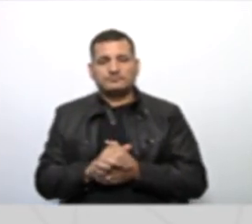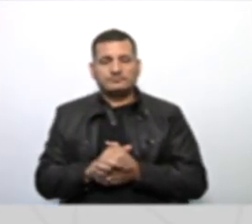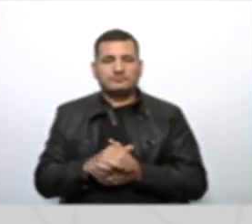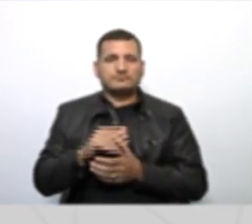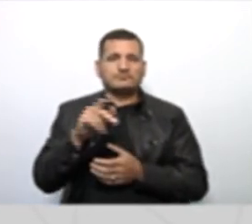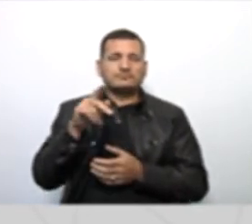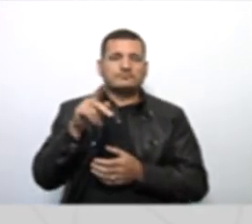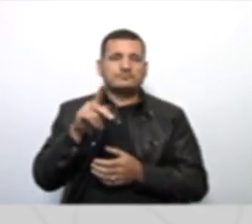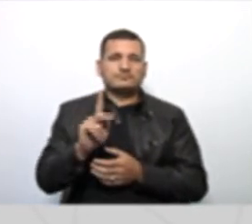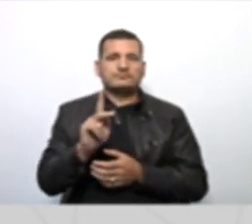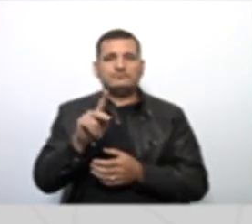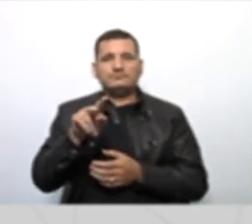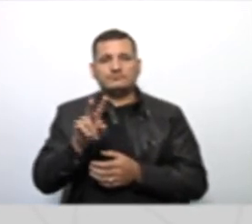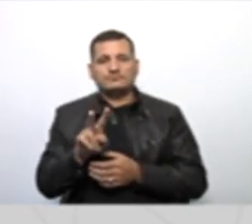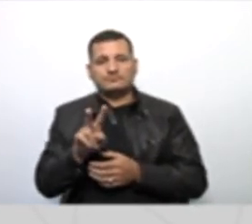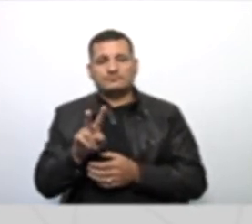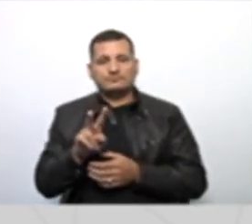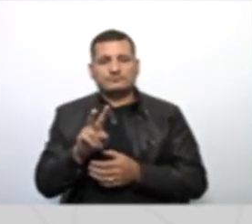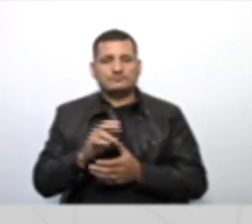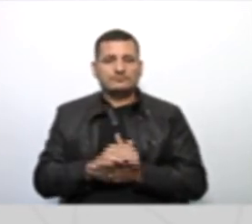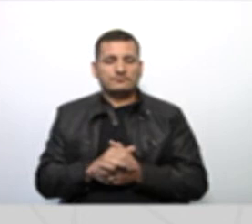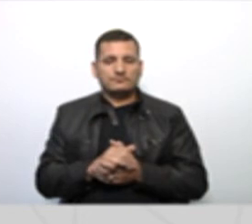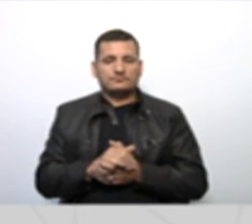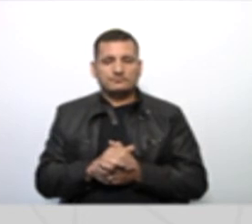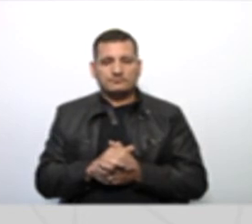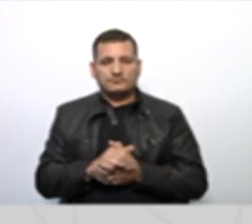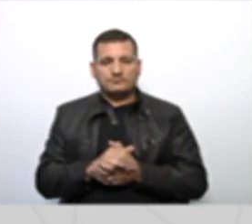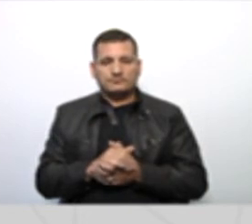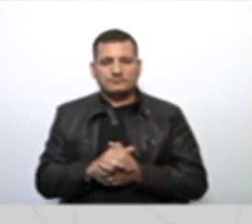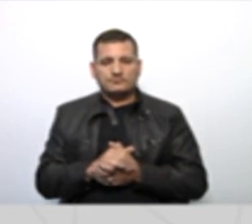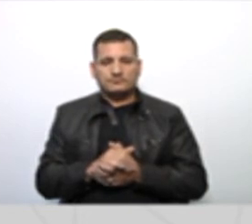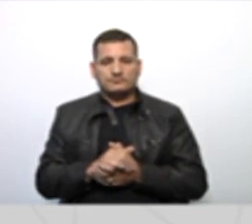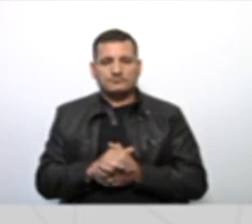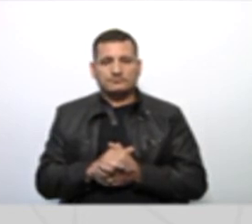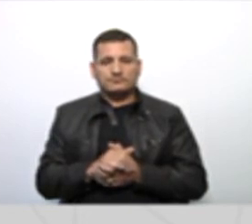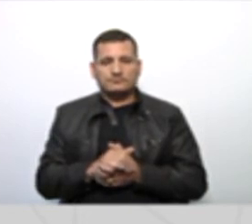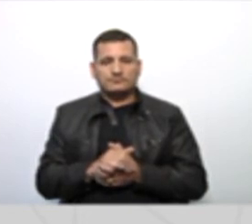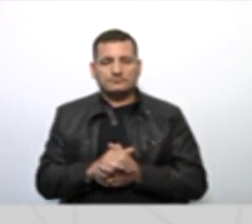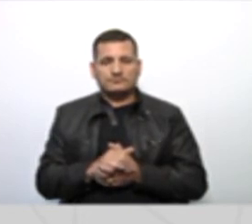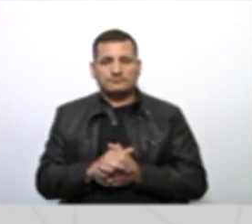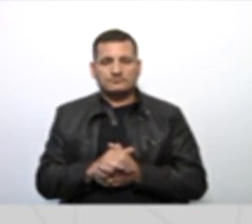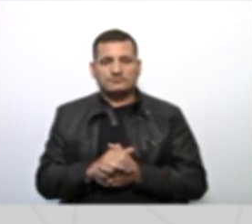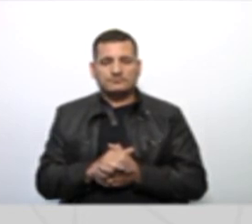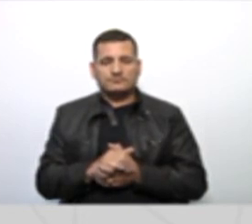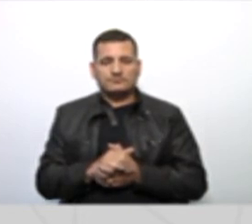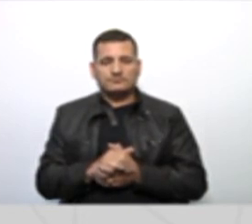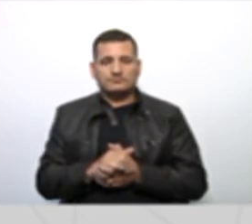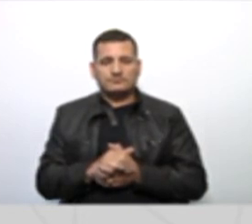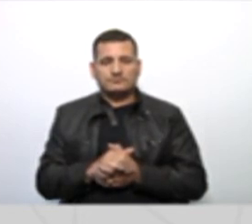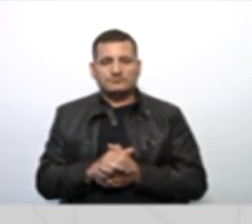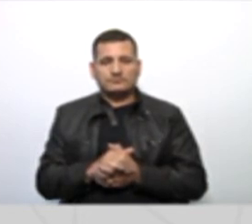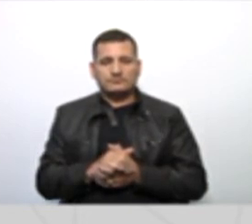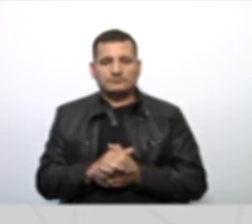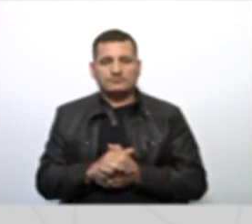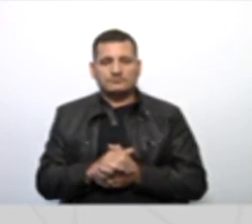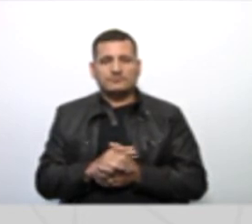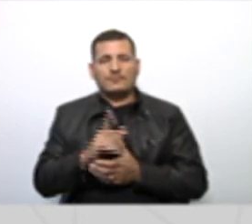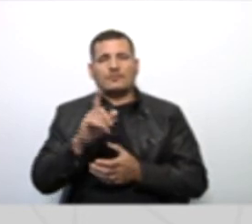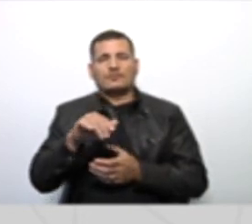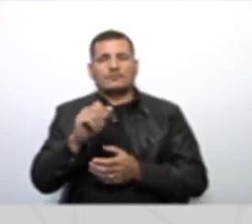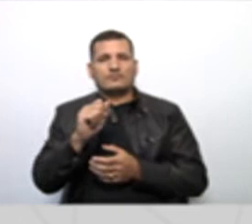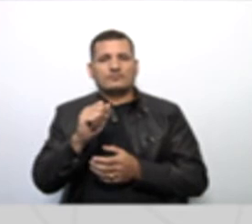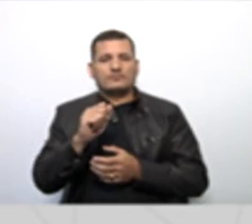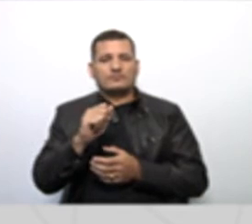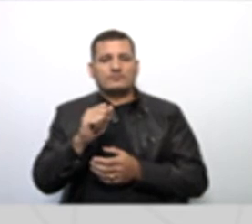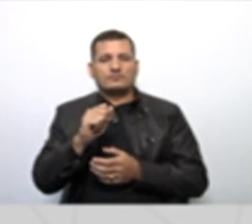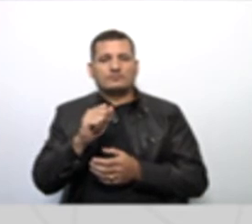Kivy Launch, apresentando para vocês sobre o Kivy Launch. O Kivy Launch é um aplicativo,